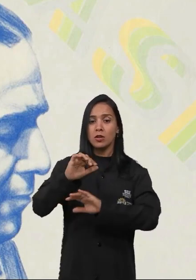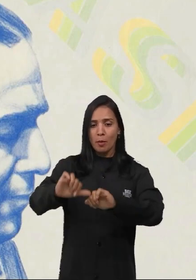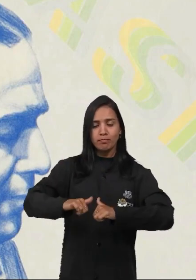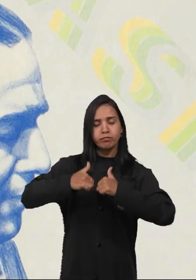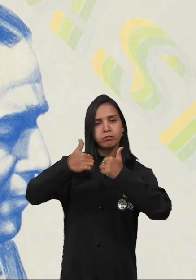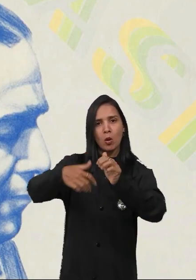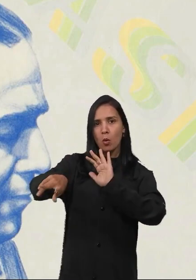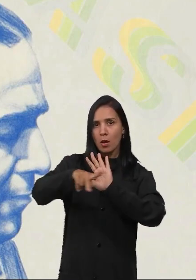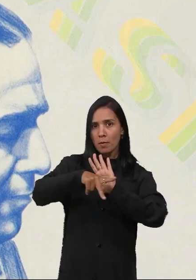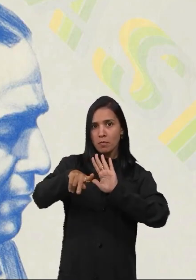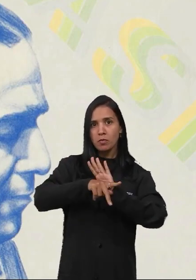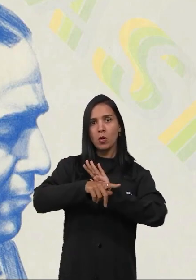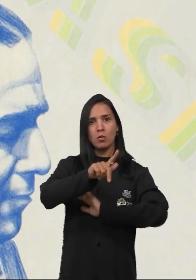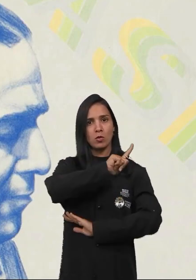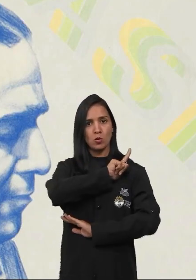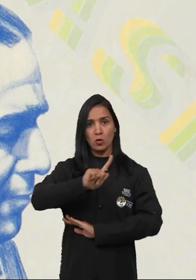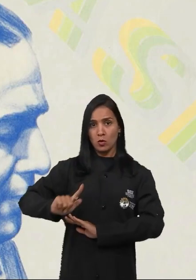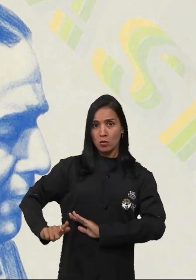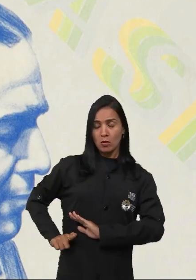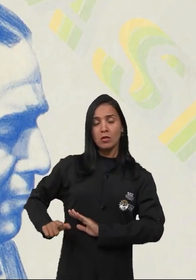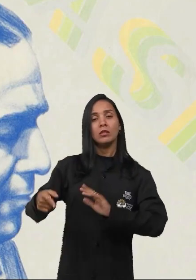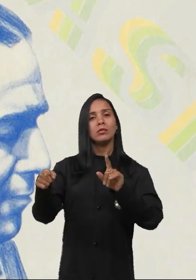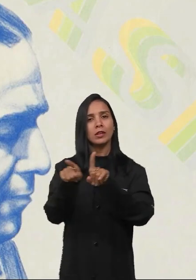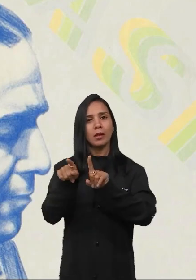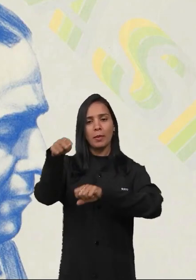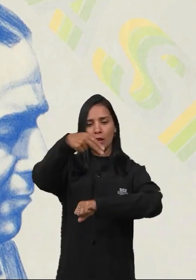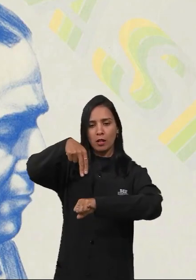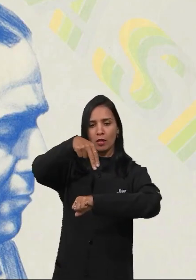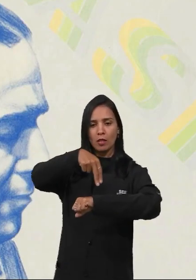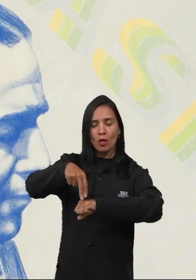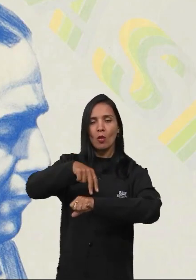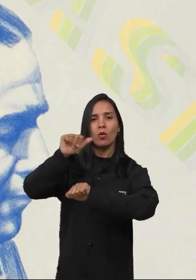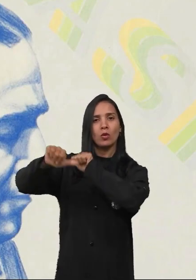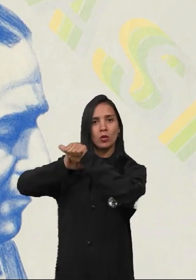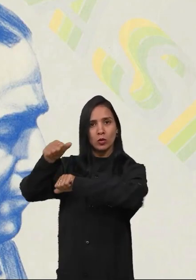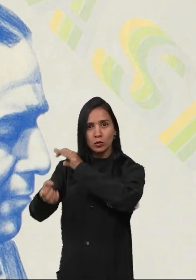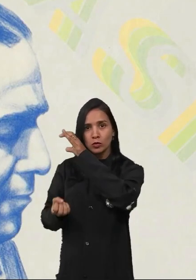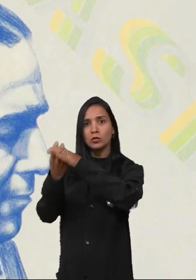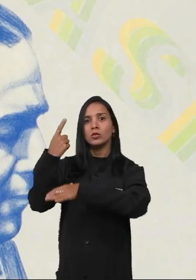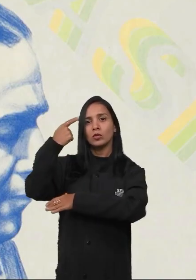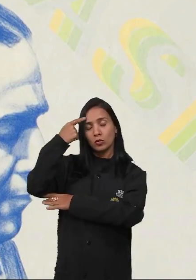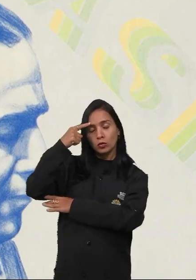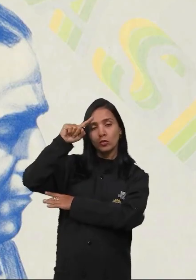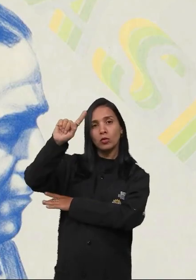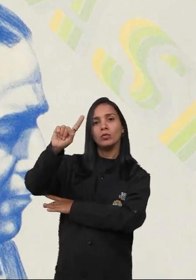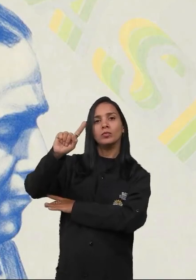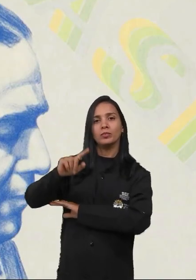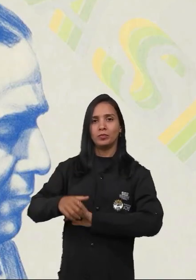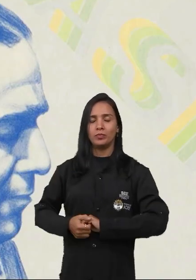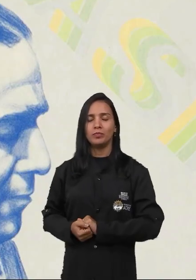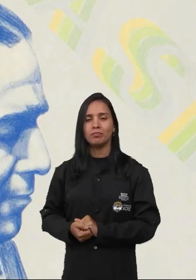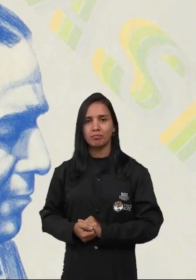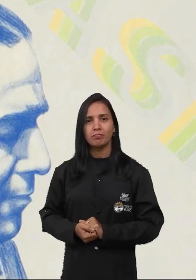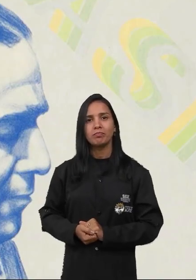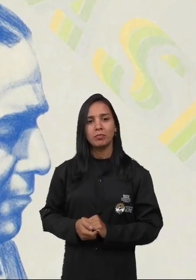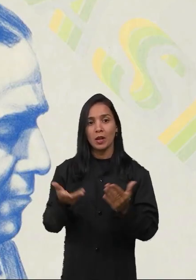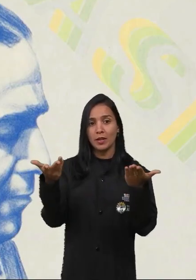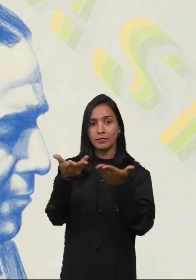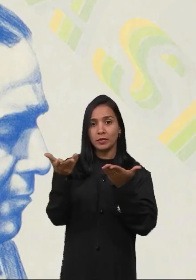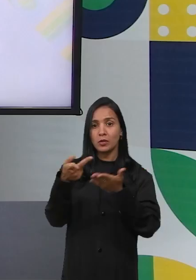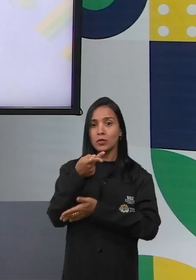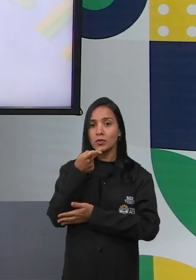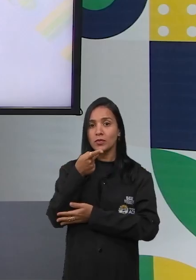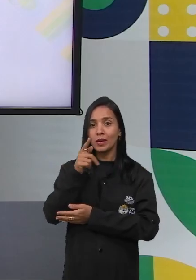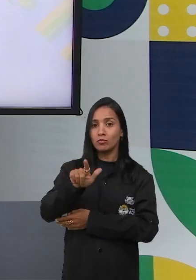consolidando o nacionalismo como ideologia dominante. Agora, nós vamos falar de um